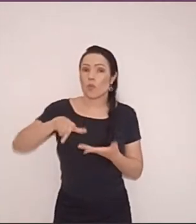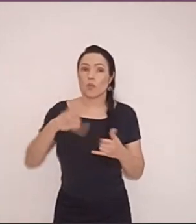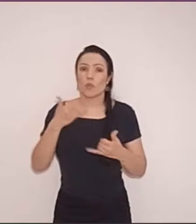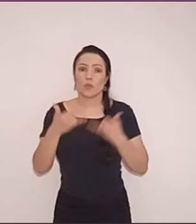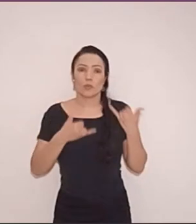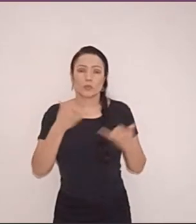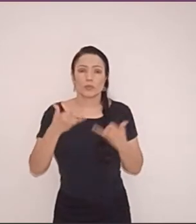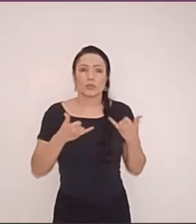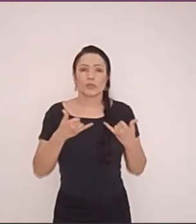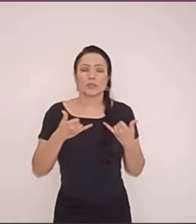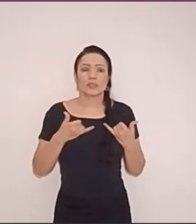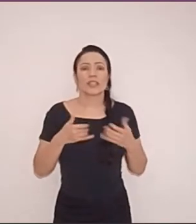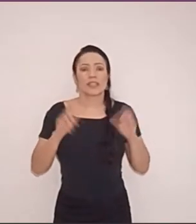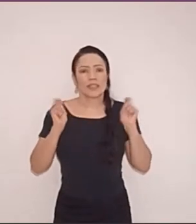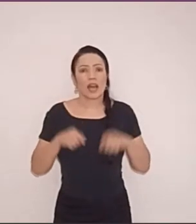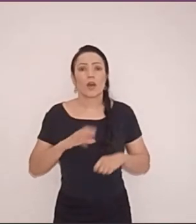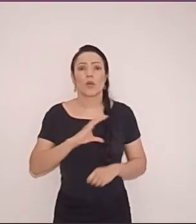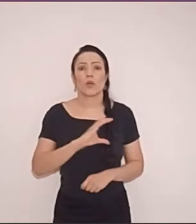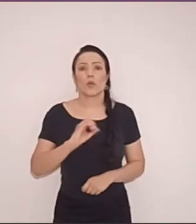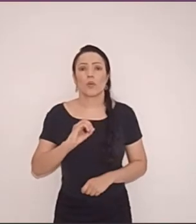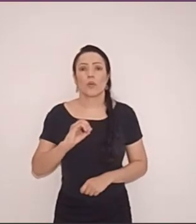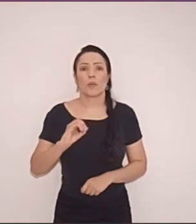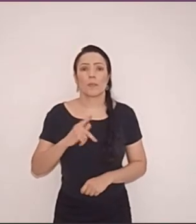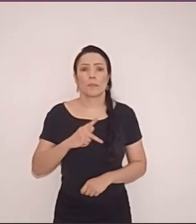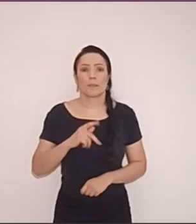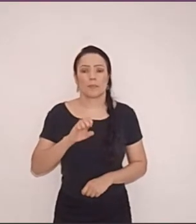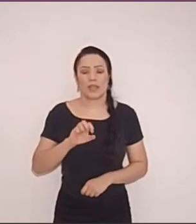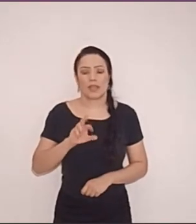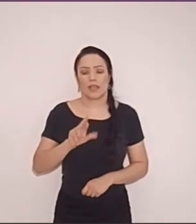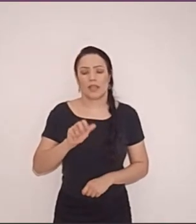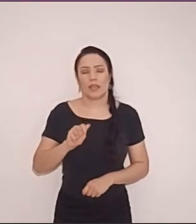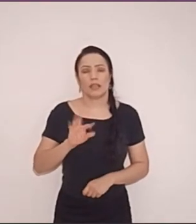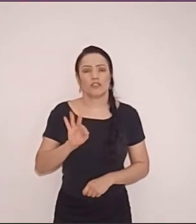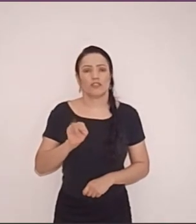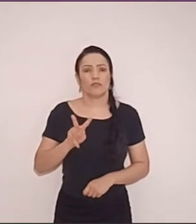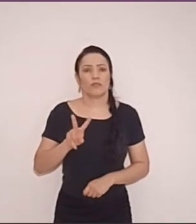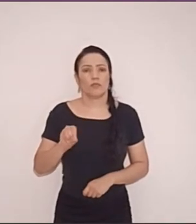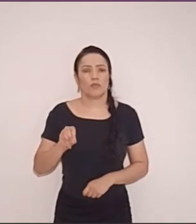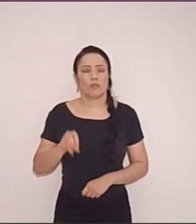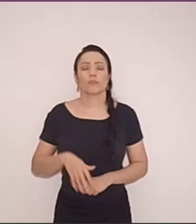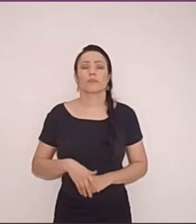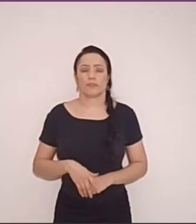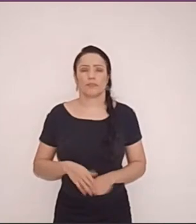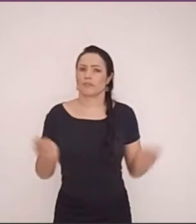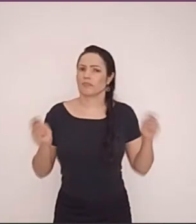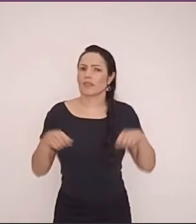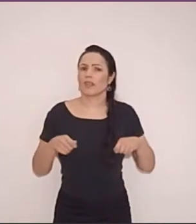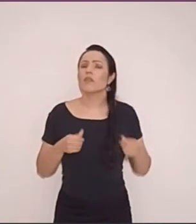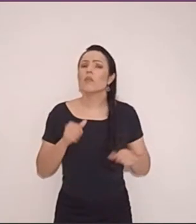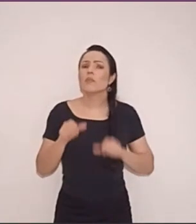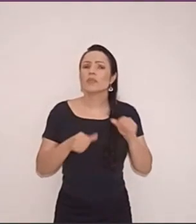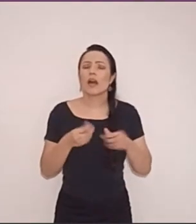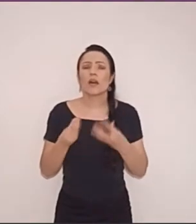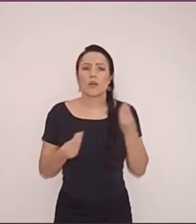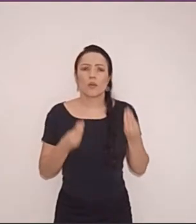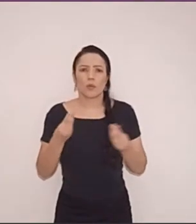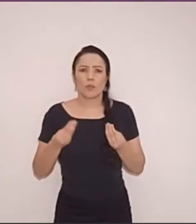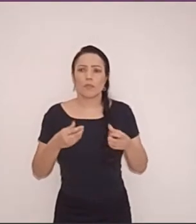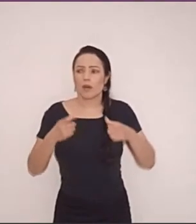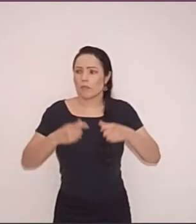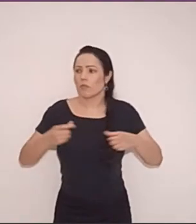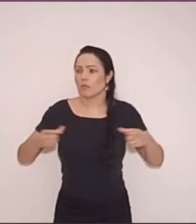que são jogos cooperativos e João que são jogos e toma toma de mudar é como a gente abrir um